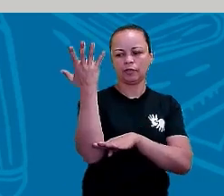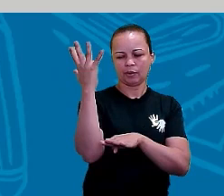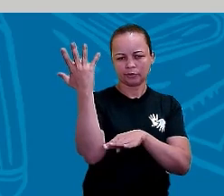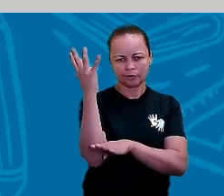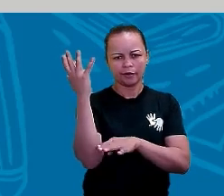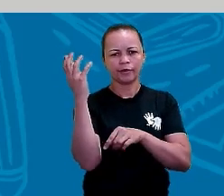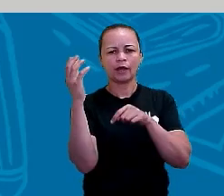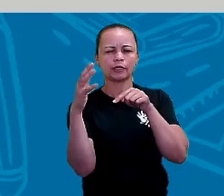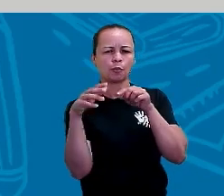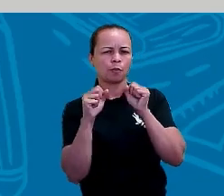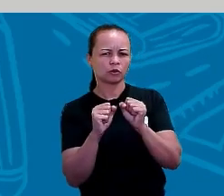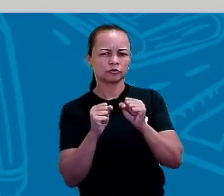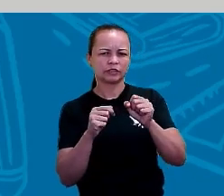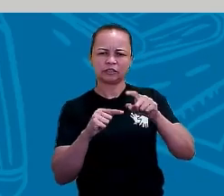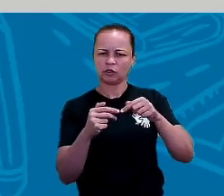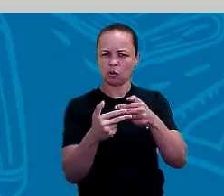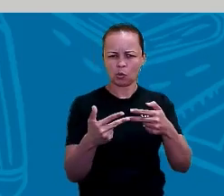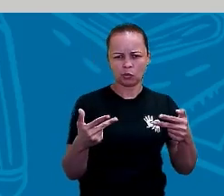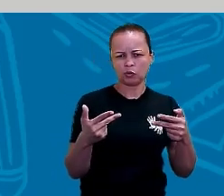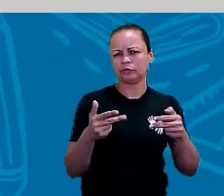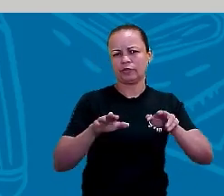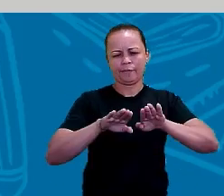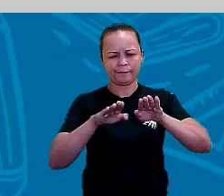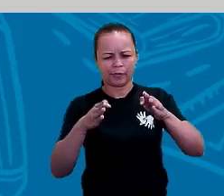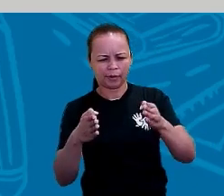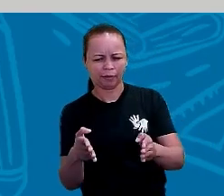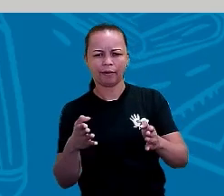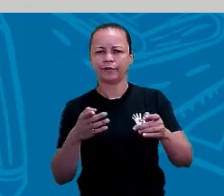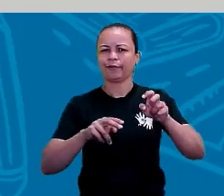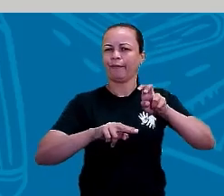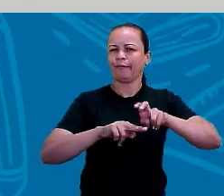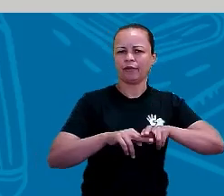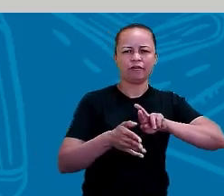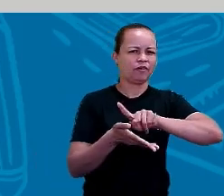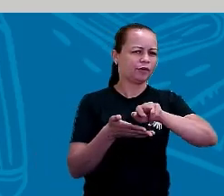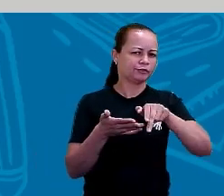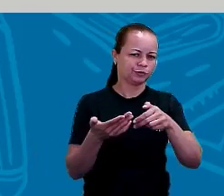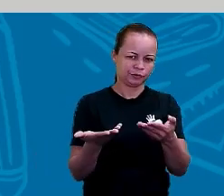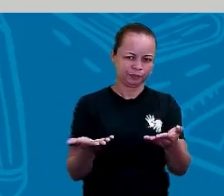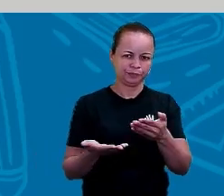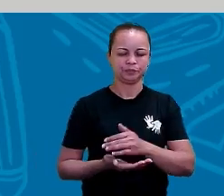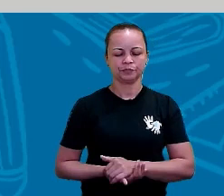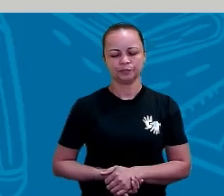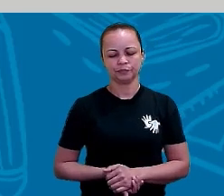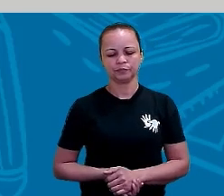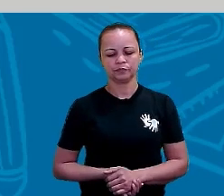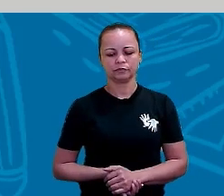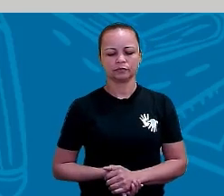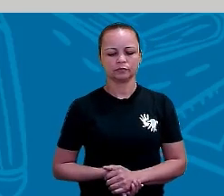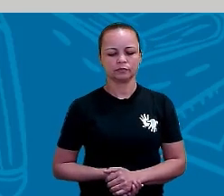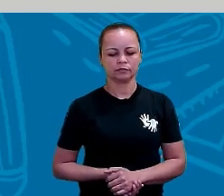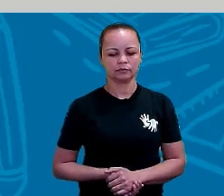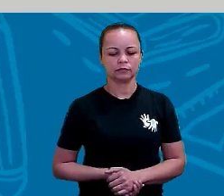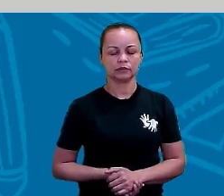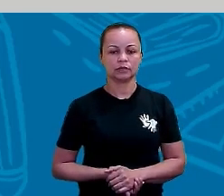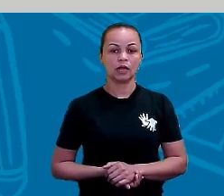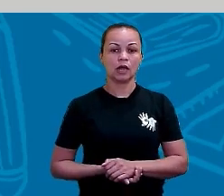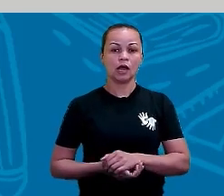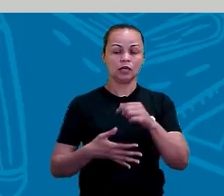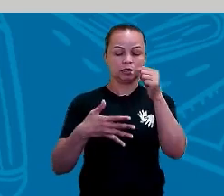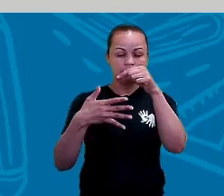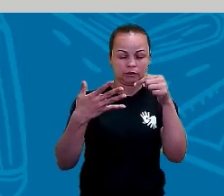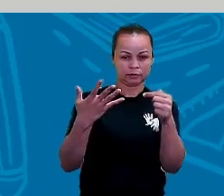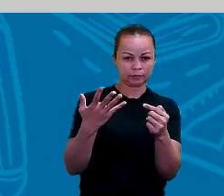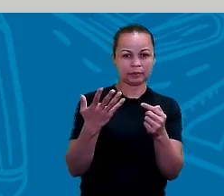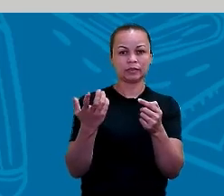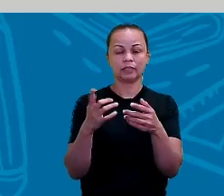posso fazer móveis, posso fazer tantas outras coisas, tá certo? Vamos lá. Cada material escolar,